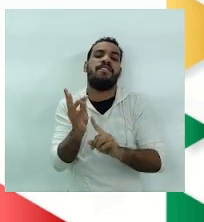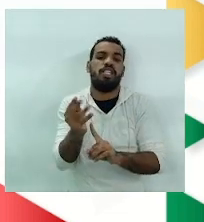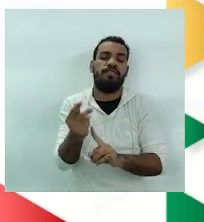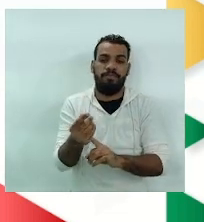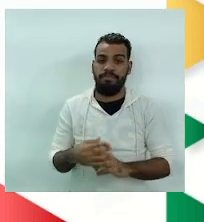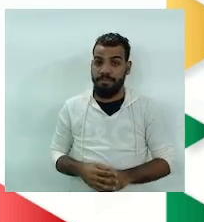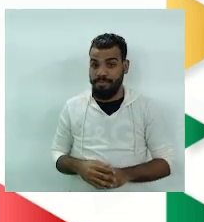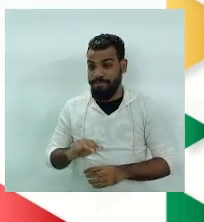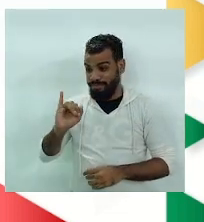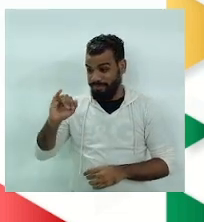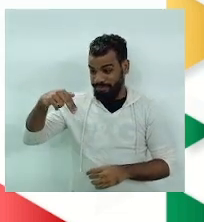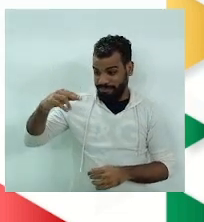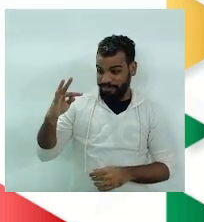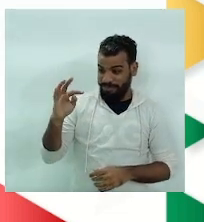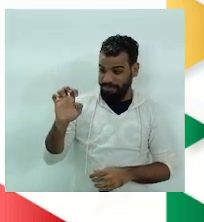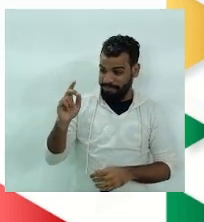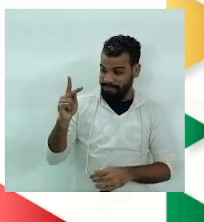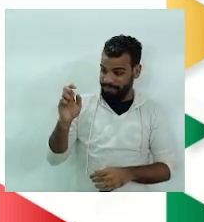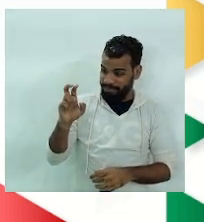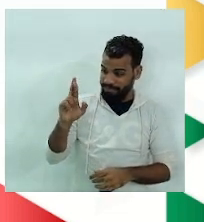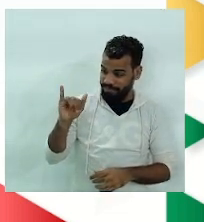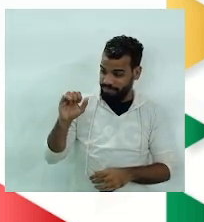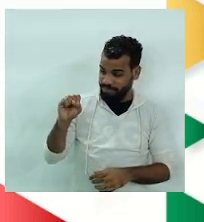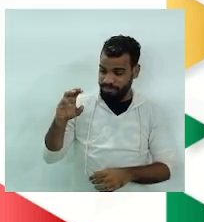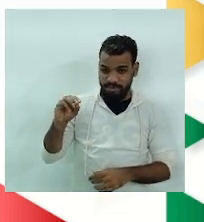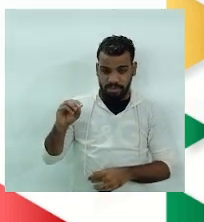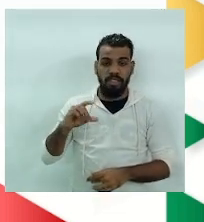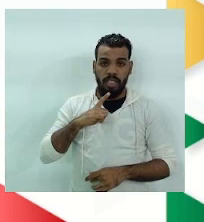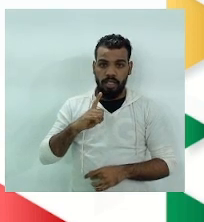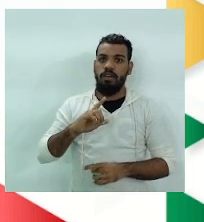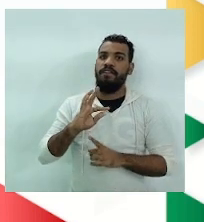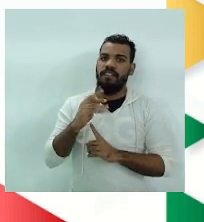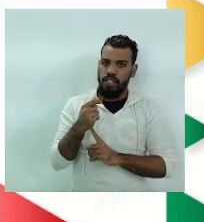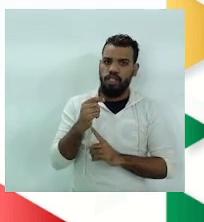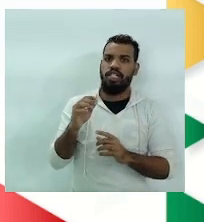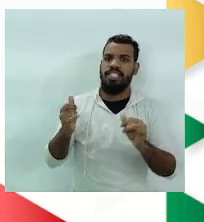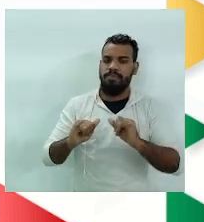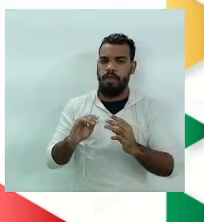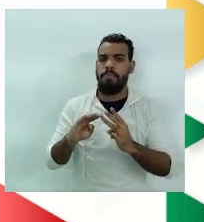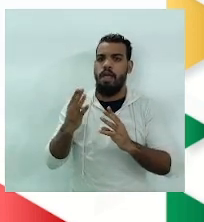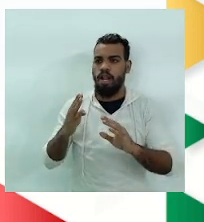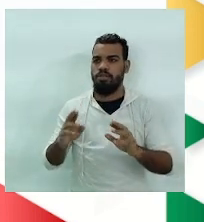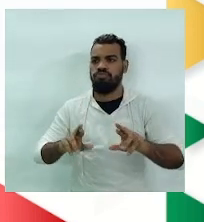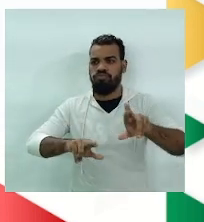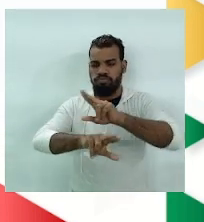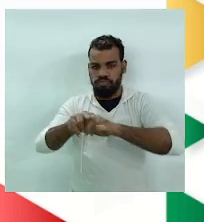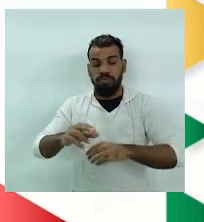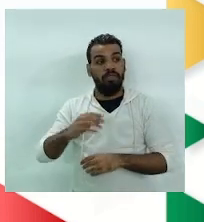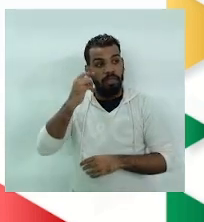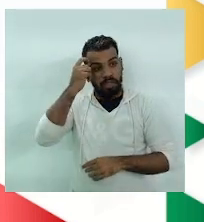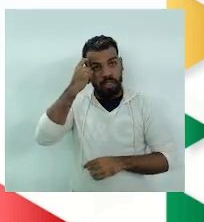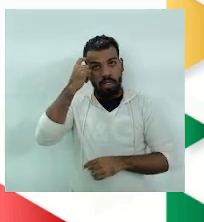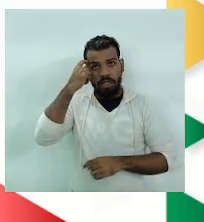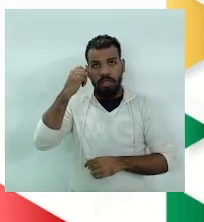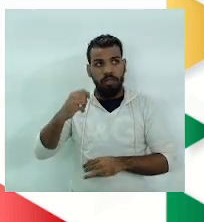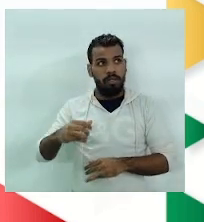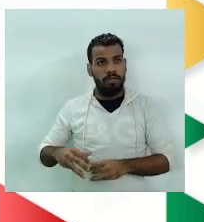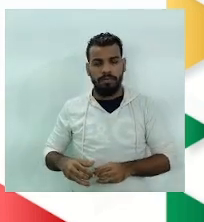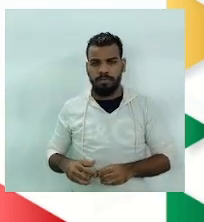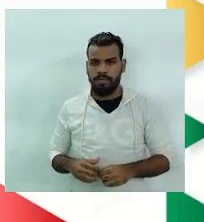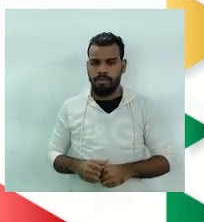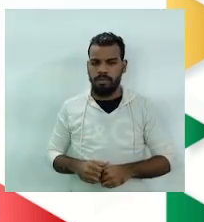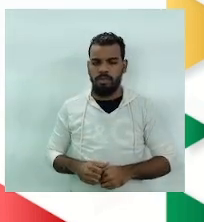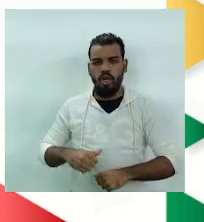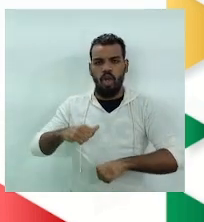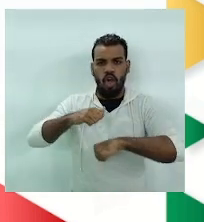intemperismo, lembrando, é atuar através de processos químicos, físicos e biológicos, transformando as rochas. O